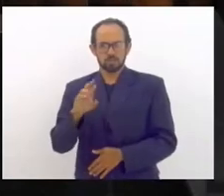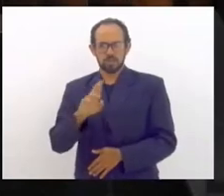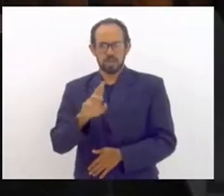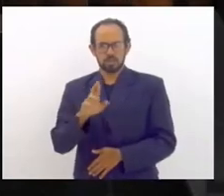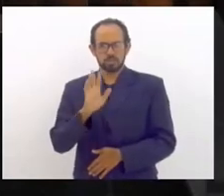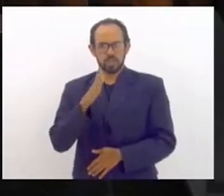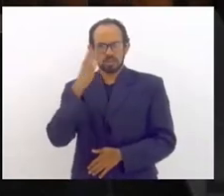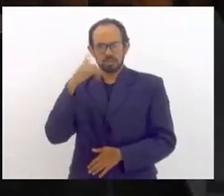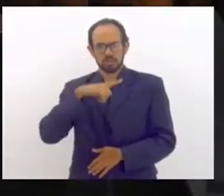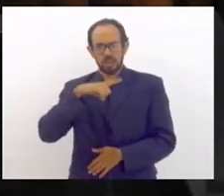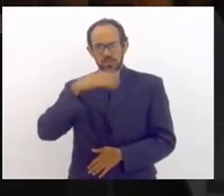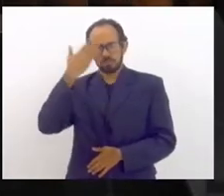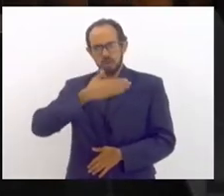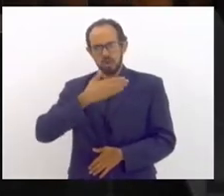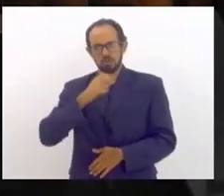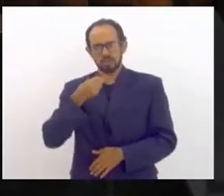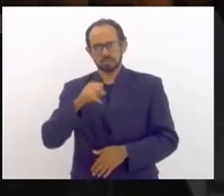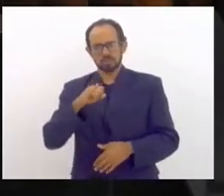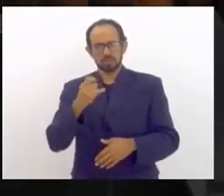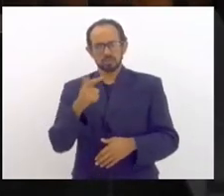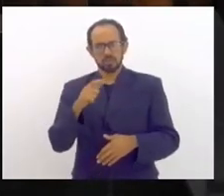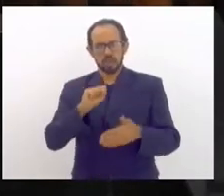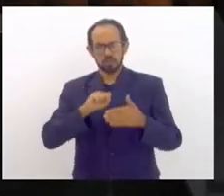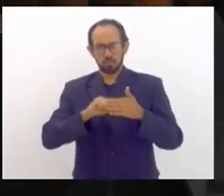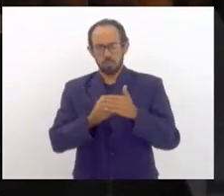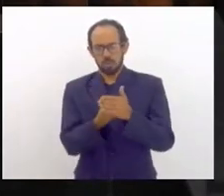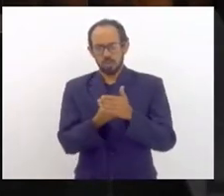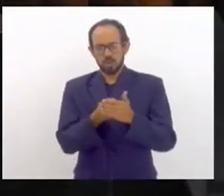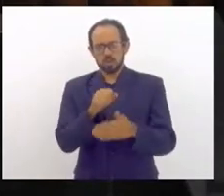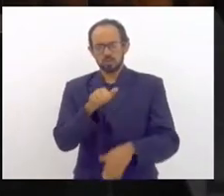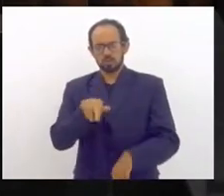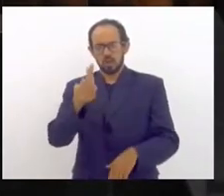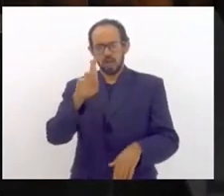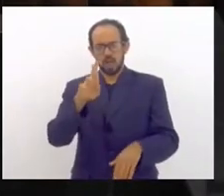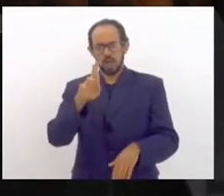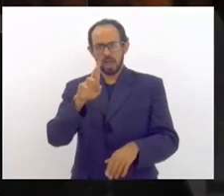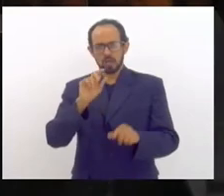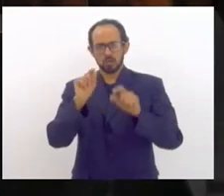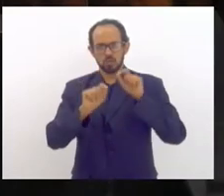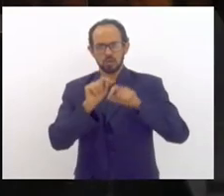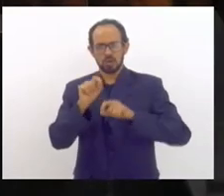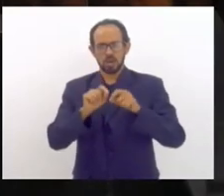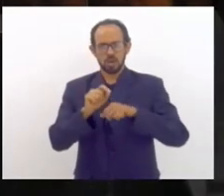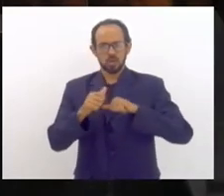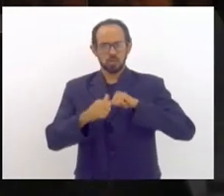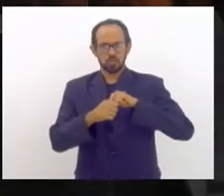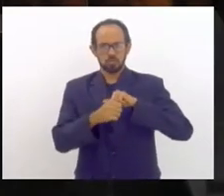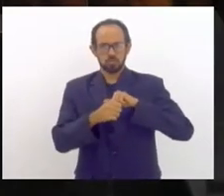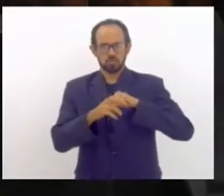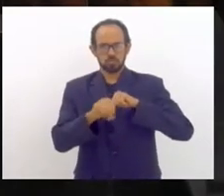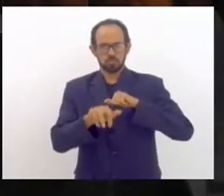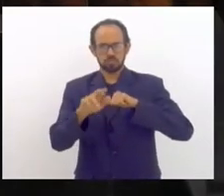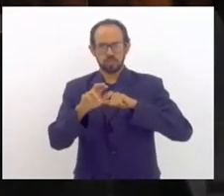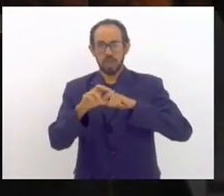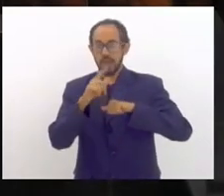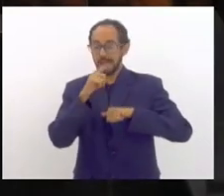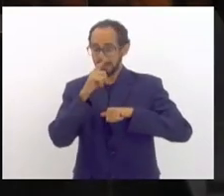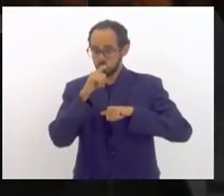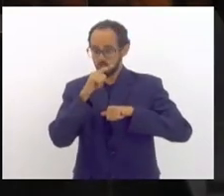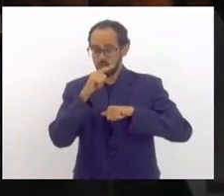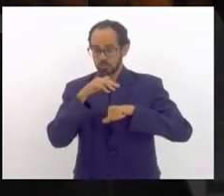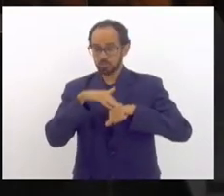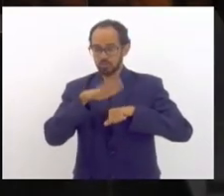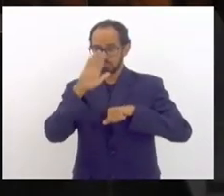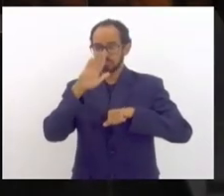aí que sem esse bloqueador de ar, infelizmente, a conta da água ela sobe. E dentro do projeto eu peço até que o